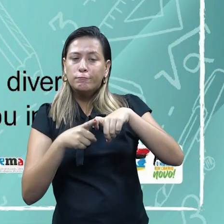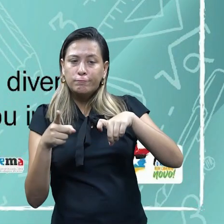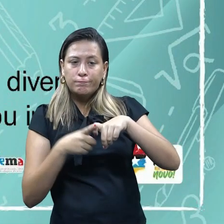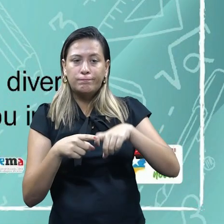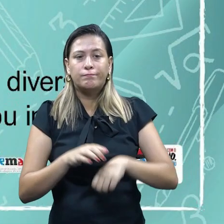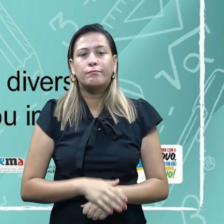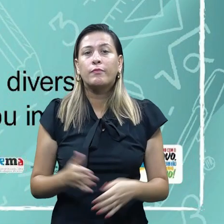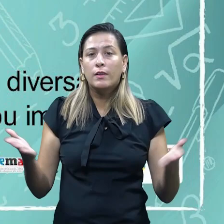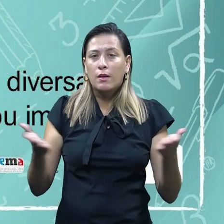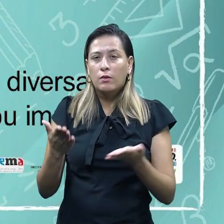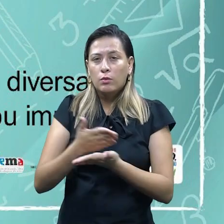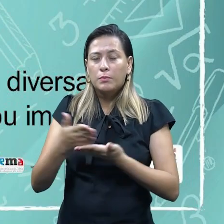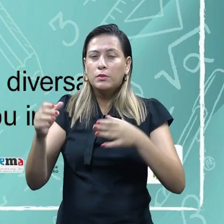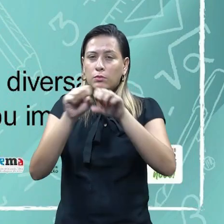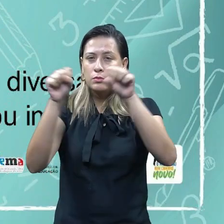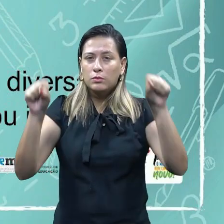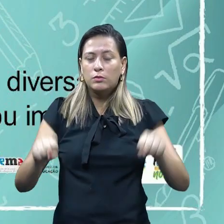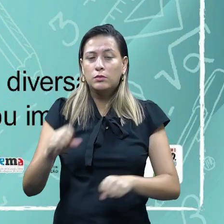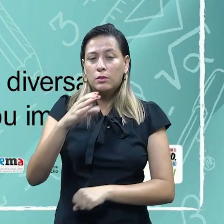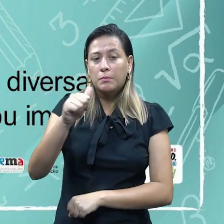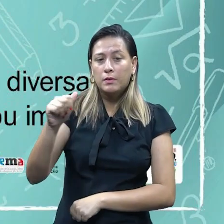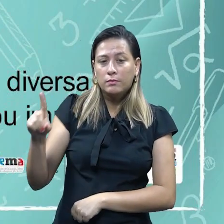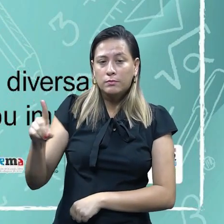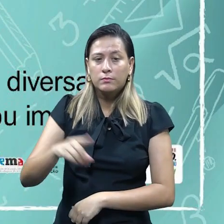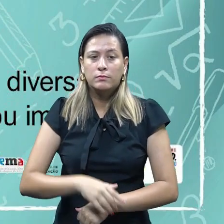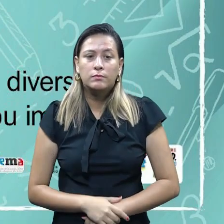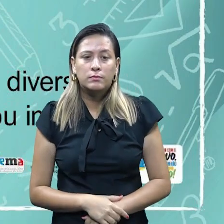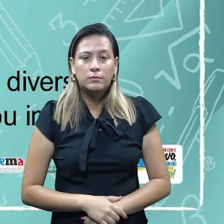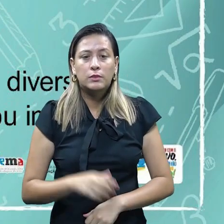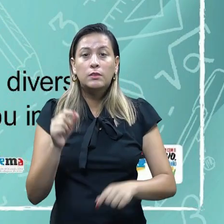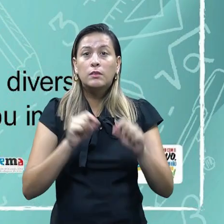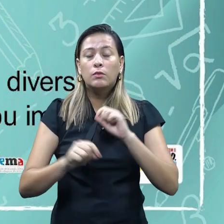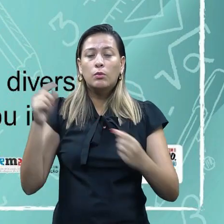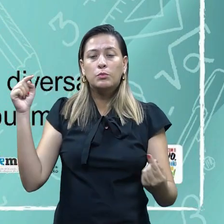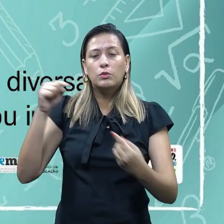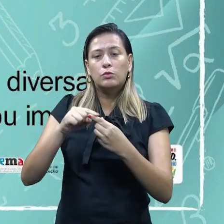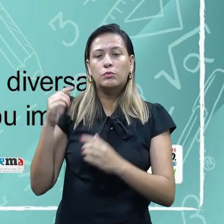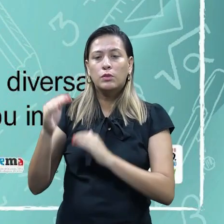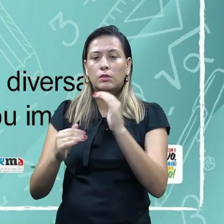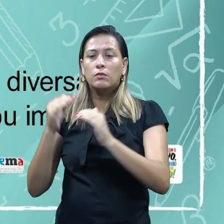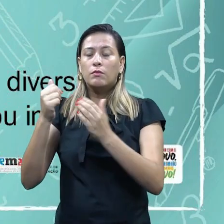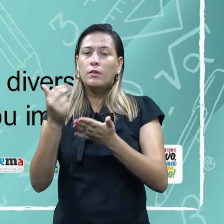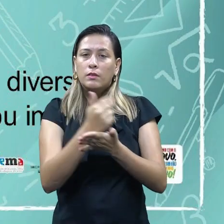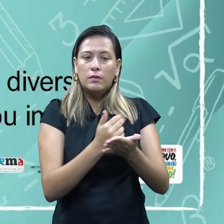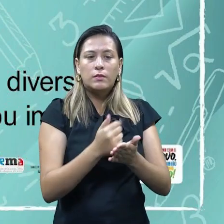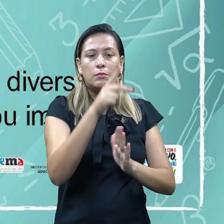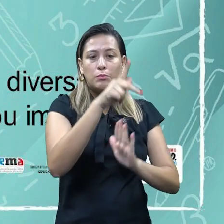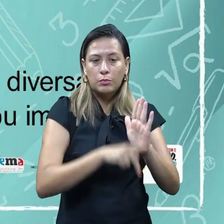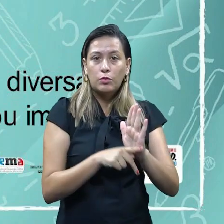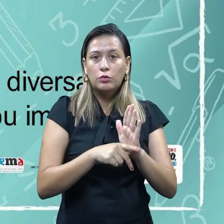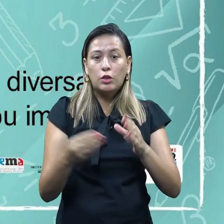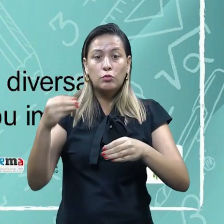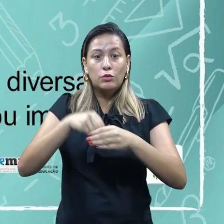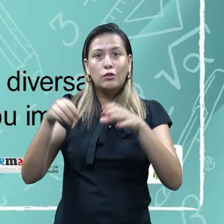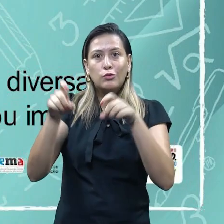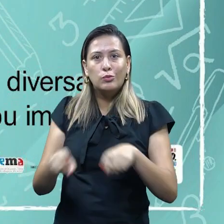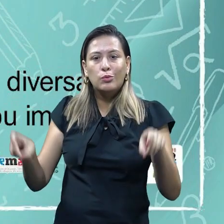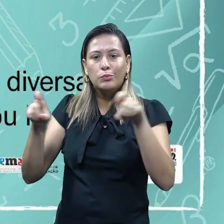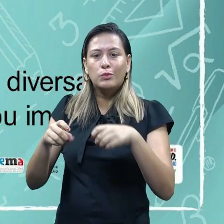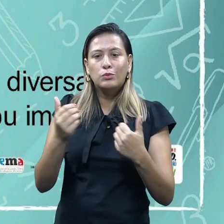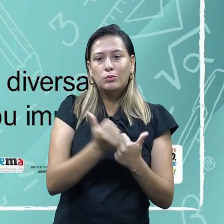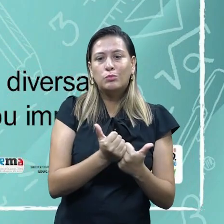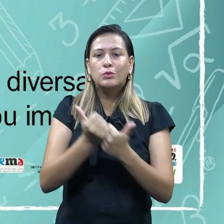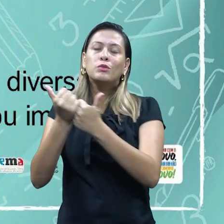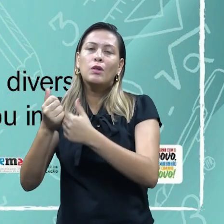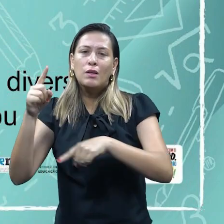ambiente CAD. O sistema CAD tem como finalidade desenvolver desenhos e projetos no computador, substituindo